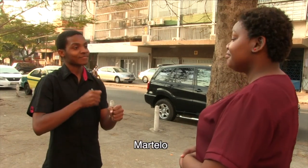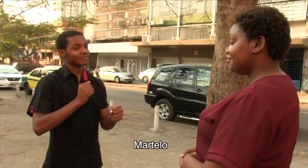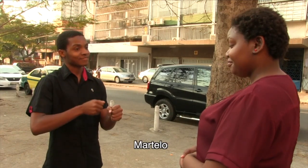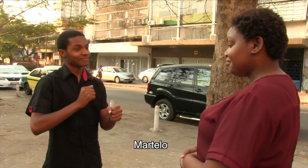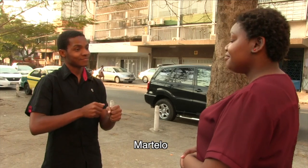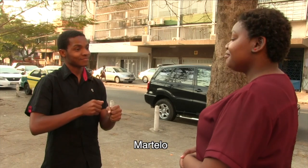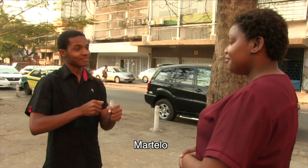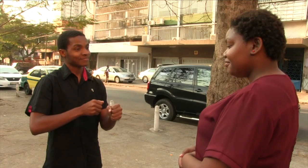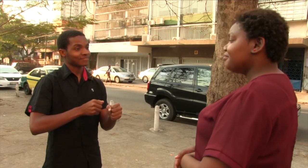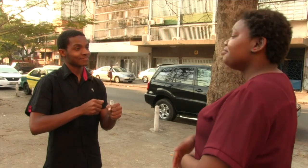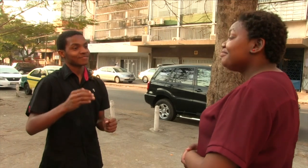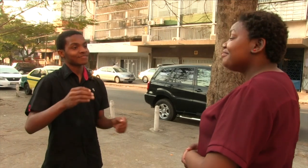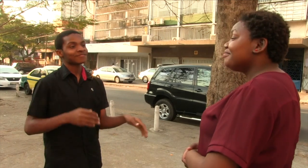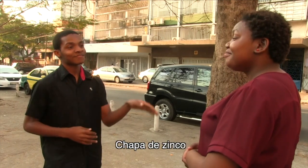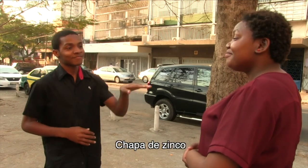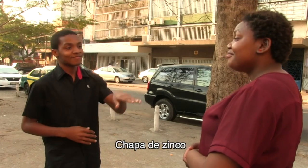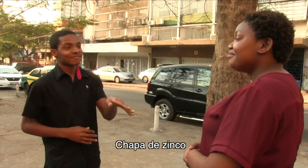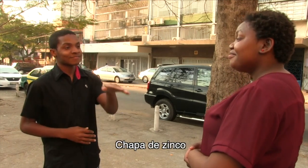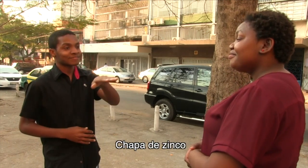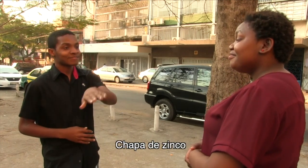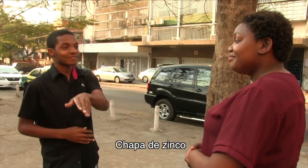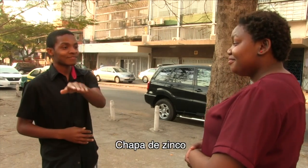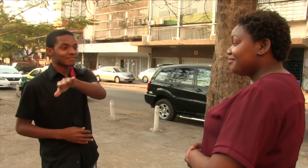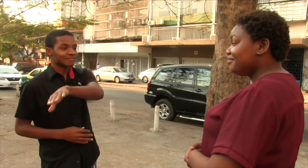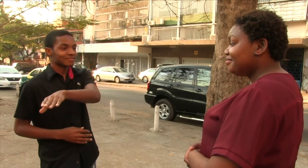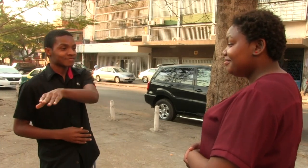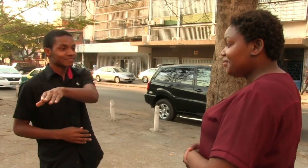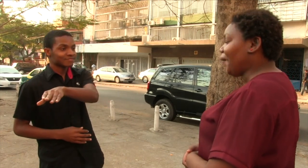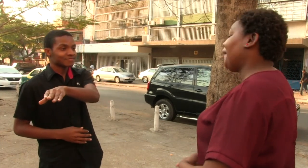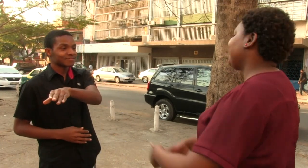Martelo. Chapa de zinco.